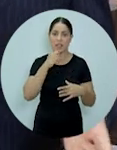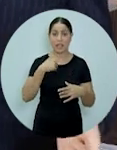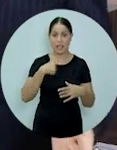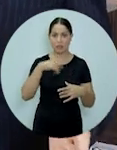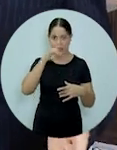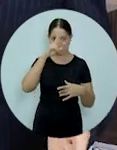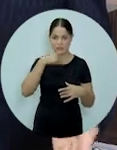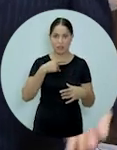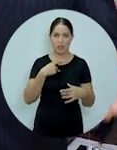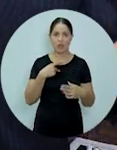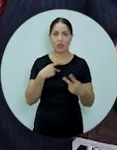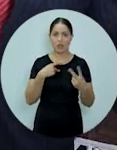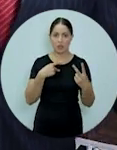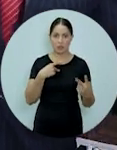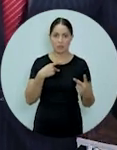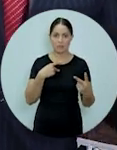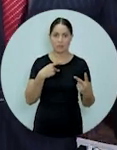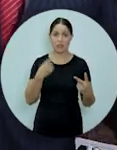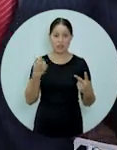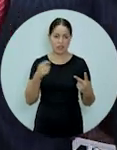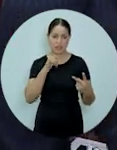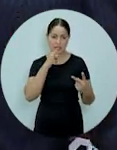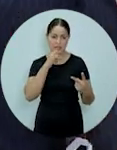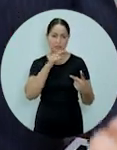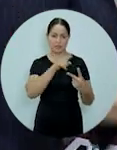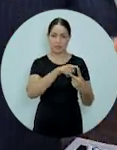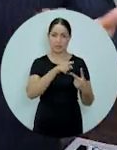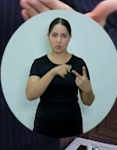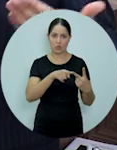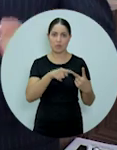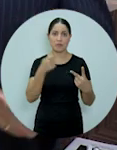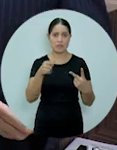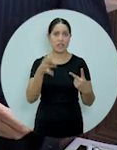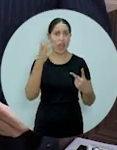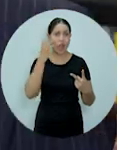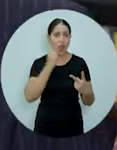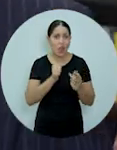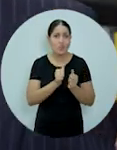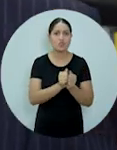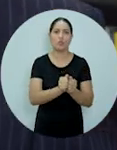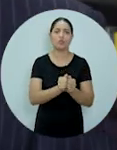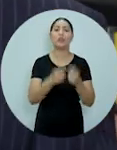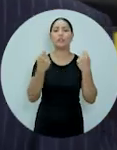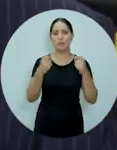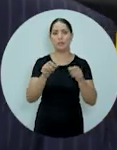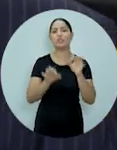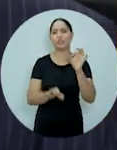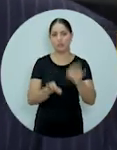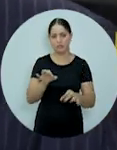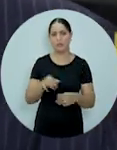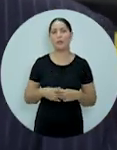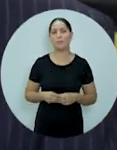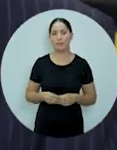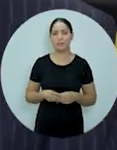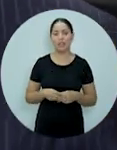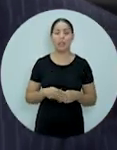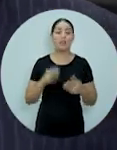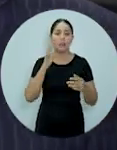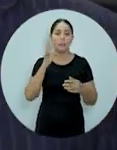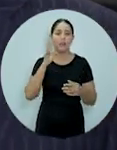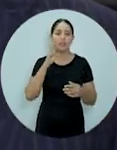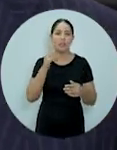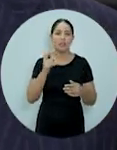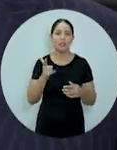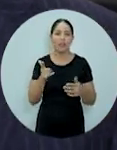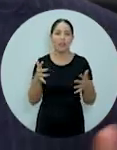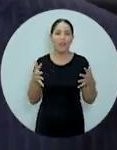crianças. A adoção ideal é que as 2 sejam adotadas juntas. Então é preciso desmistificar isso, né?